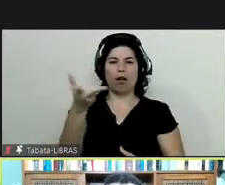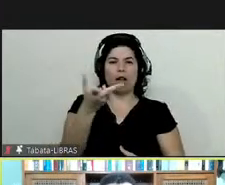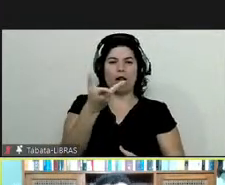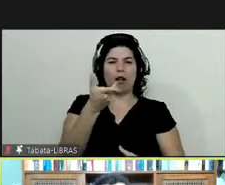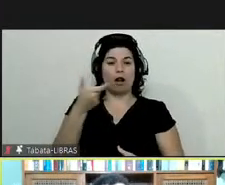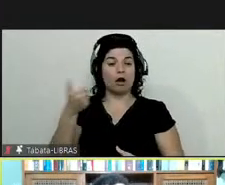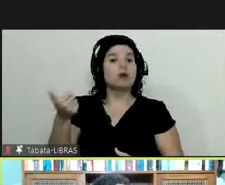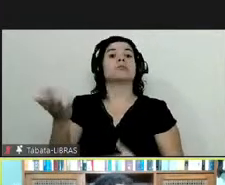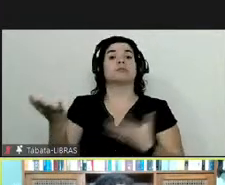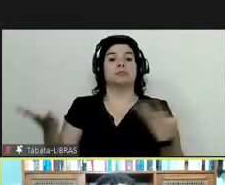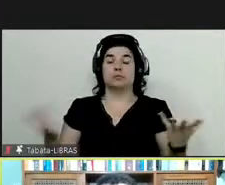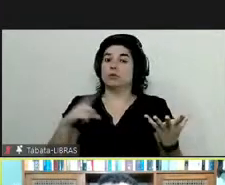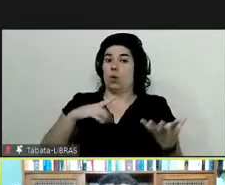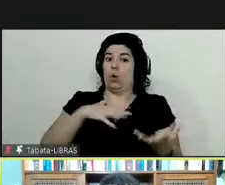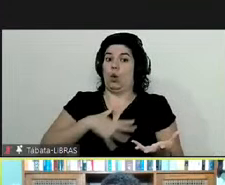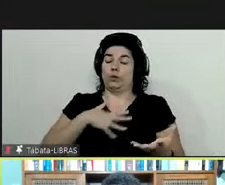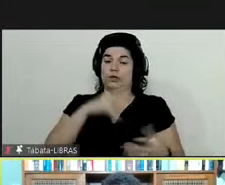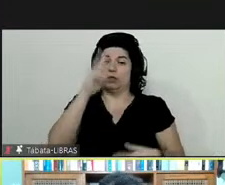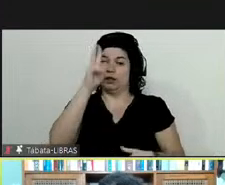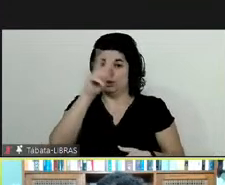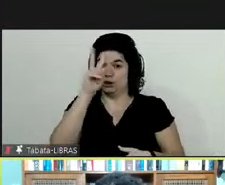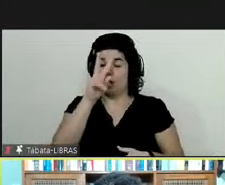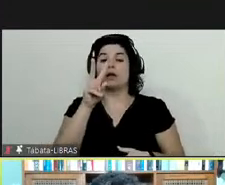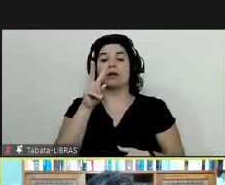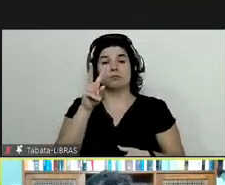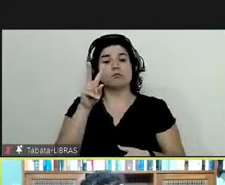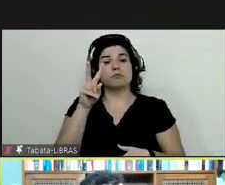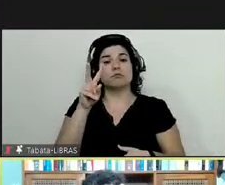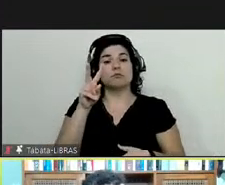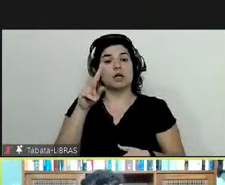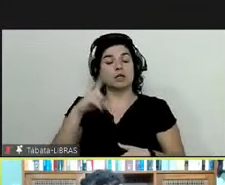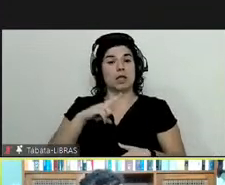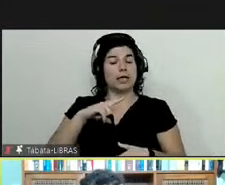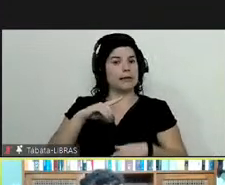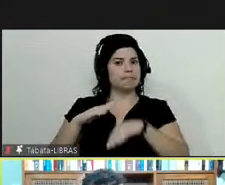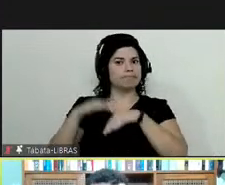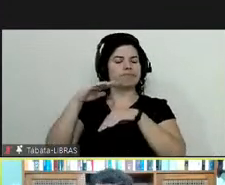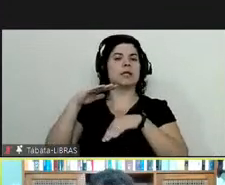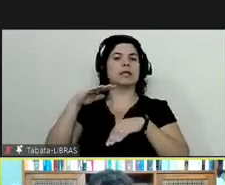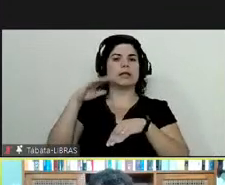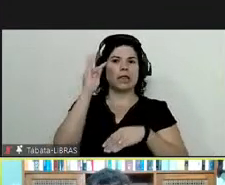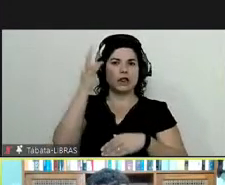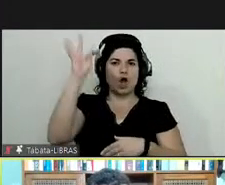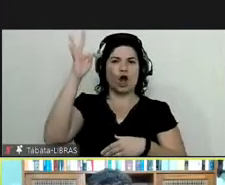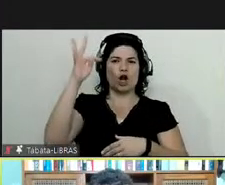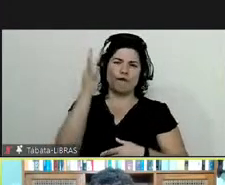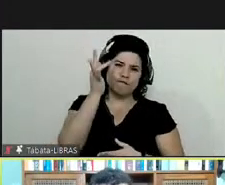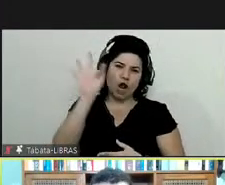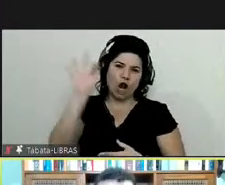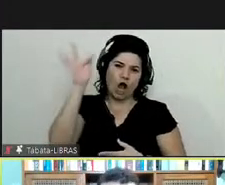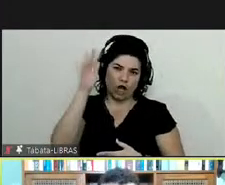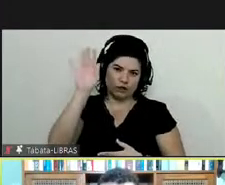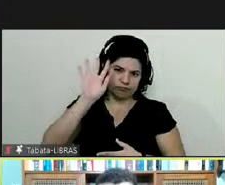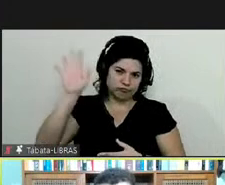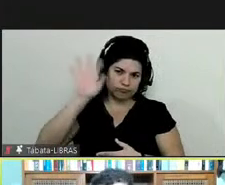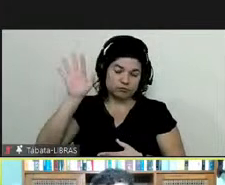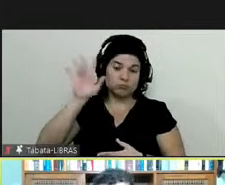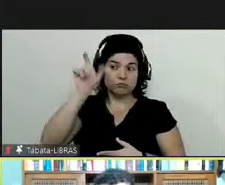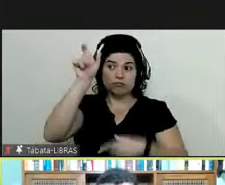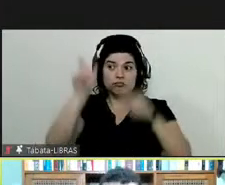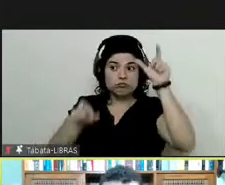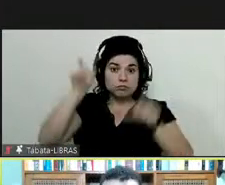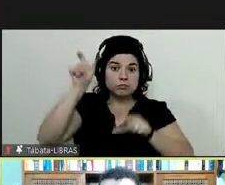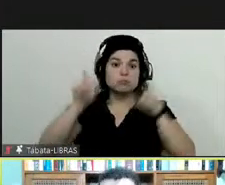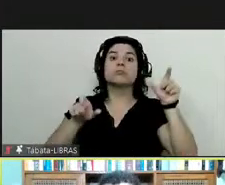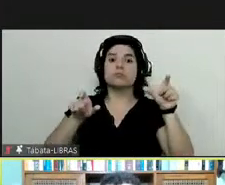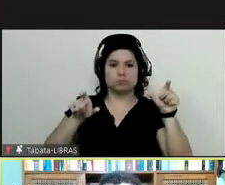para quem gosta é um pouquinho dessa parte mais história vamos dizer assim né os grandes teóricos da filosofia os grandes filósofos não é aquelas grandes figuras da